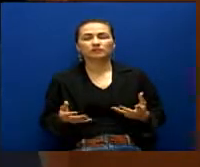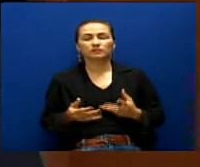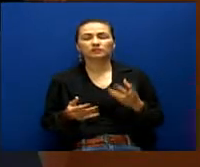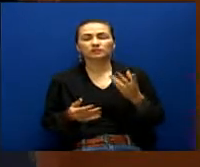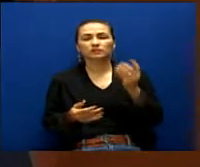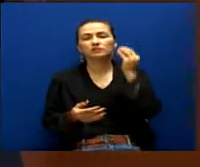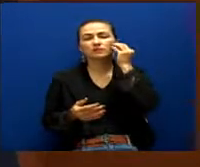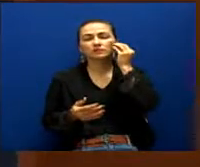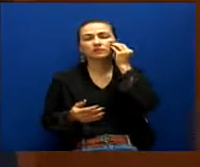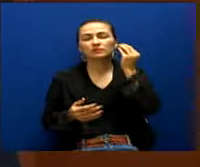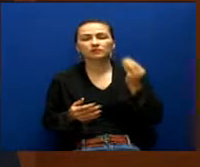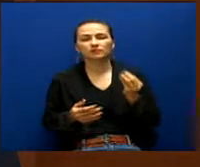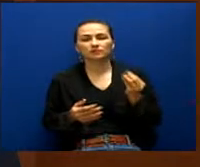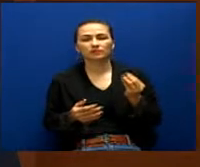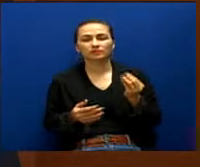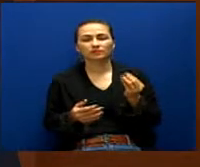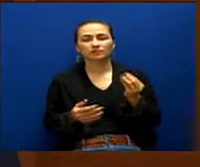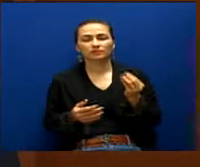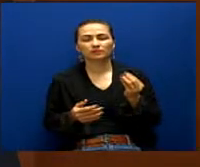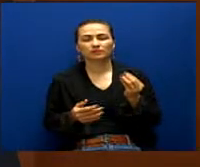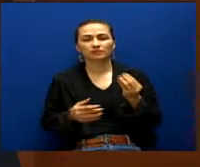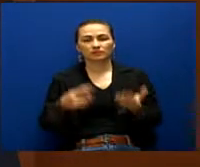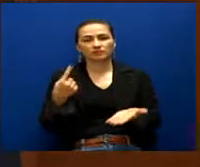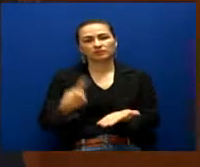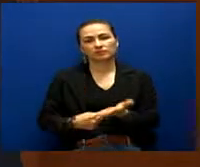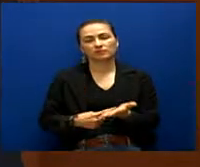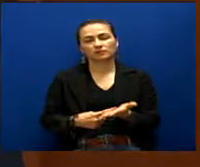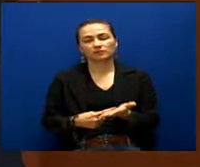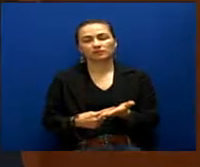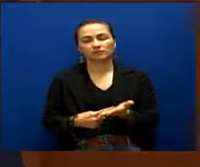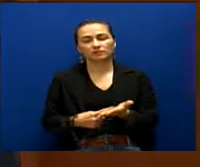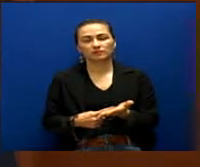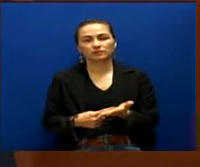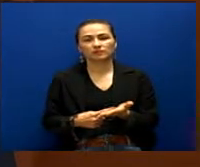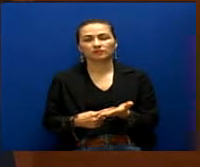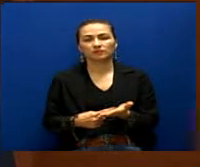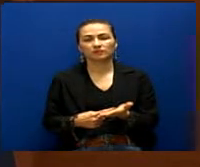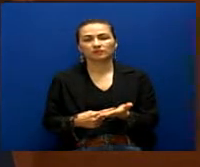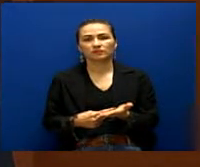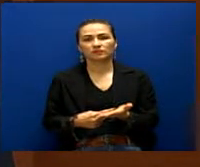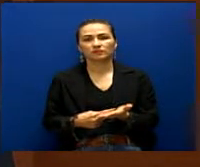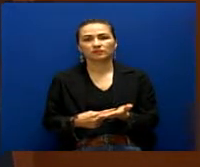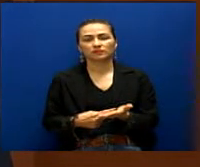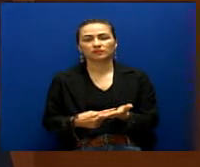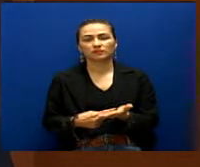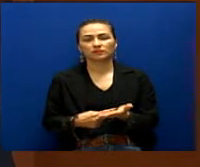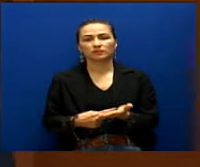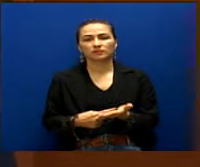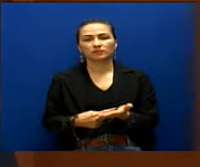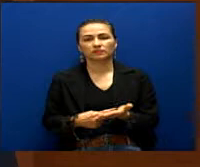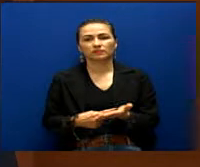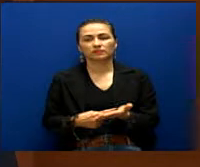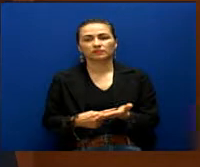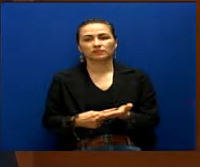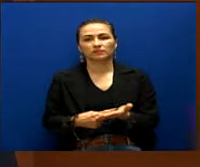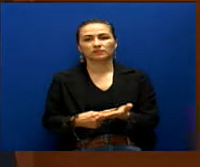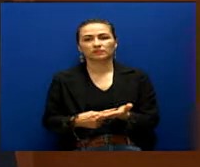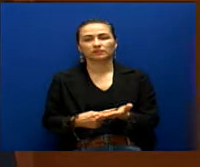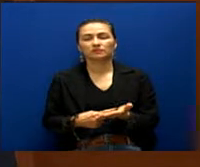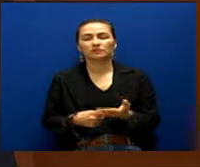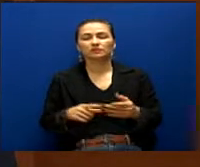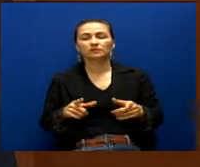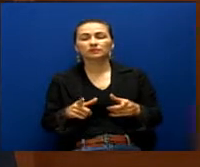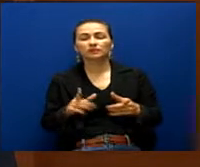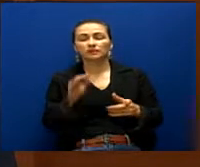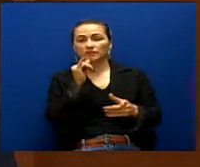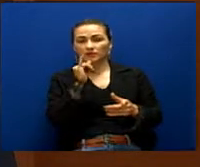tentando fazer um acordo, pastor de Santos, no seguinte sentido. As emendas que